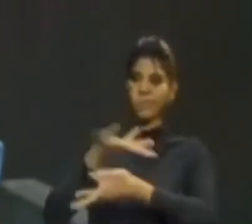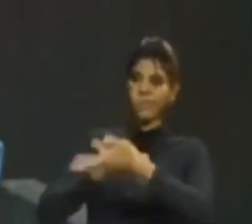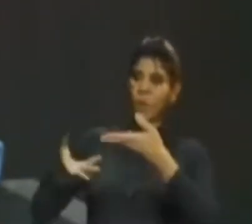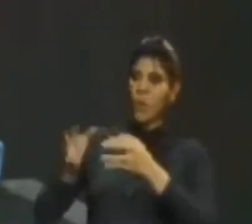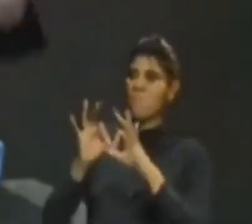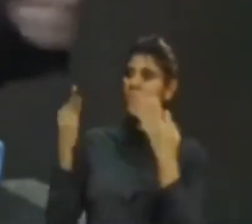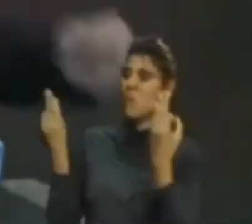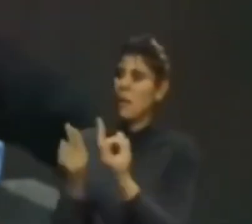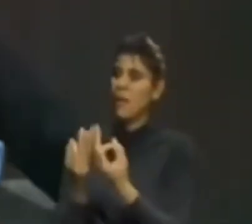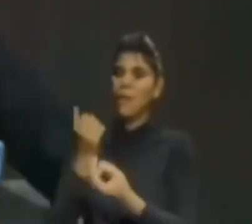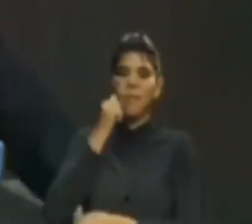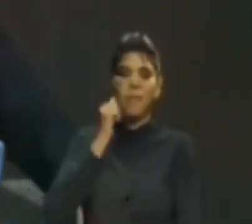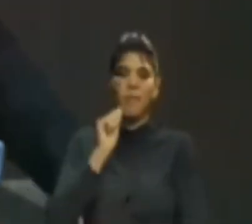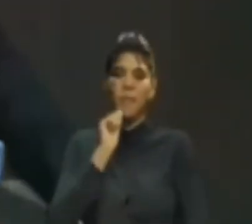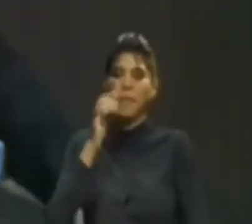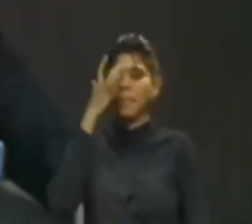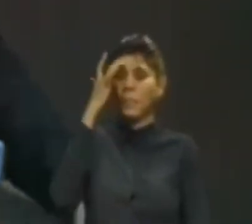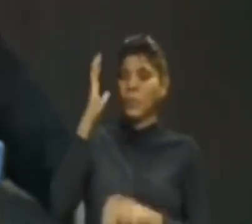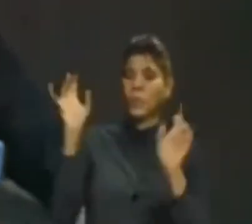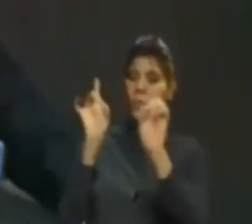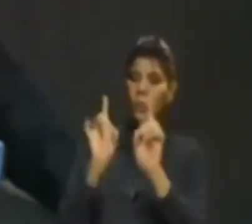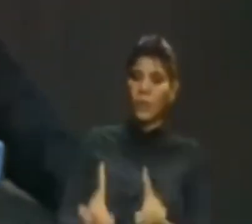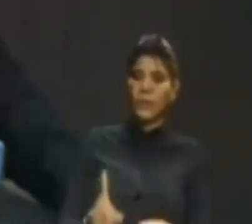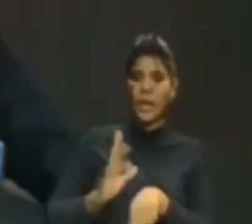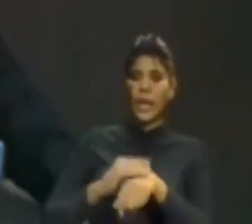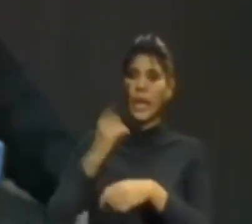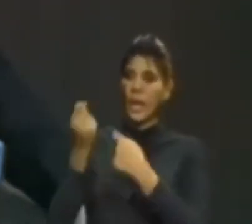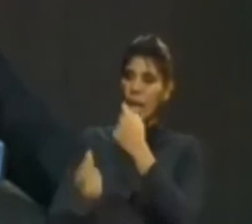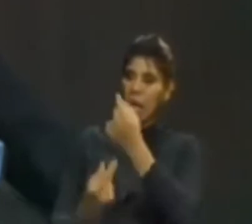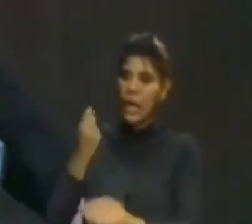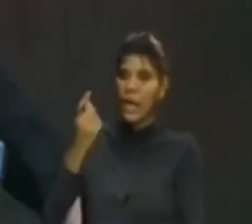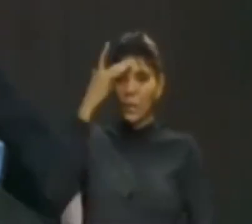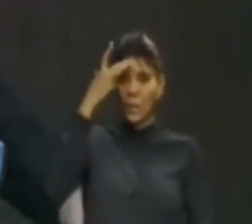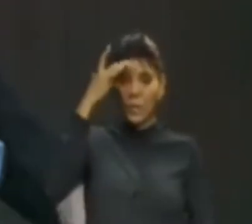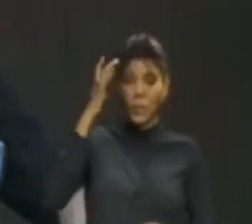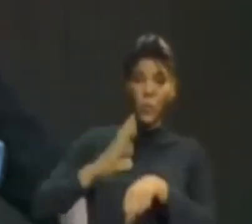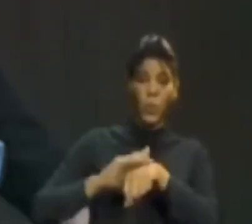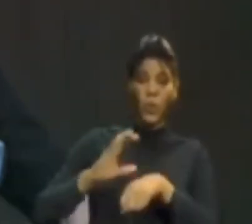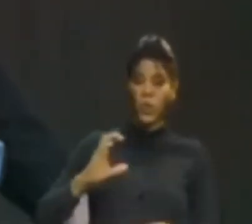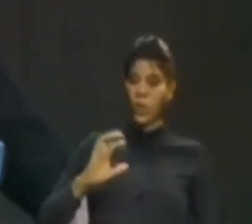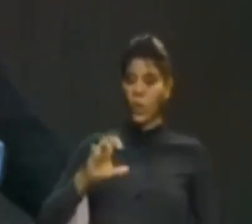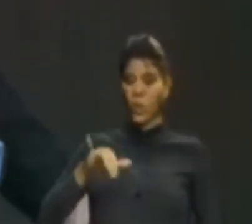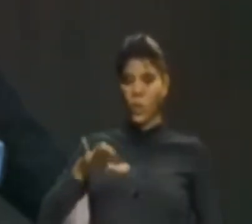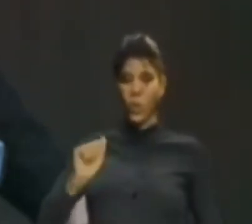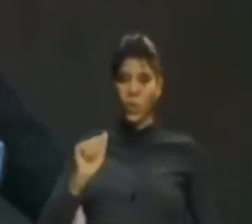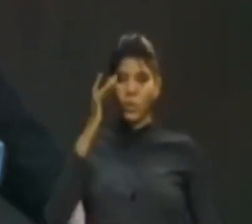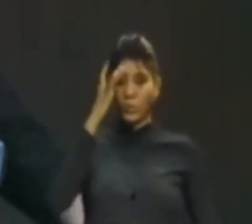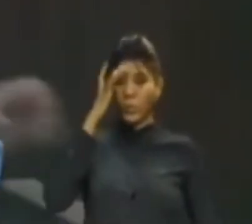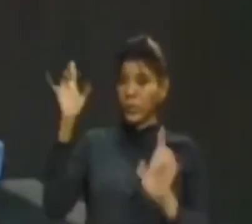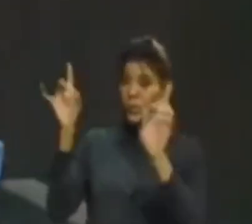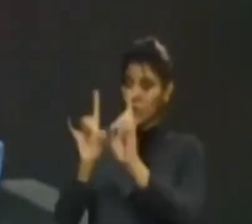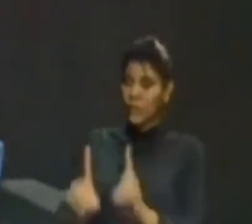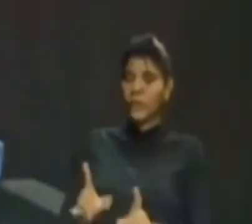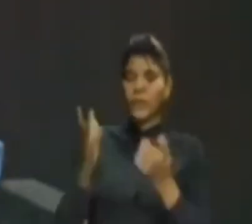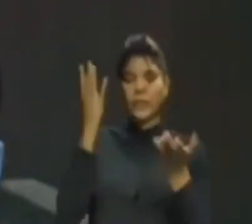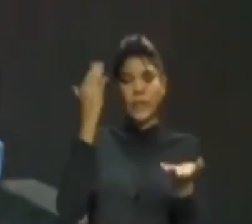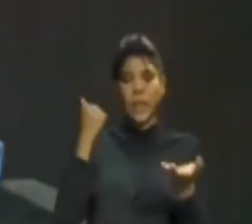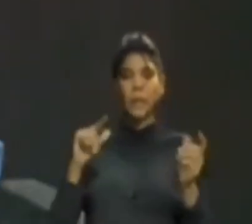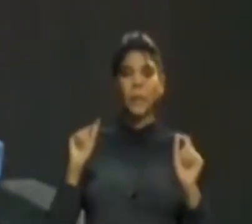das pessoas com doenças raras doenças complexas pessoas com doenças crônicas pessoas com deficiências sabem da